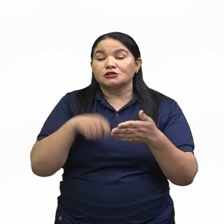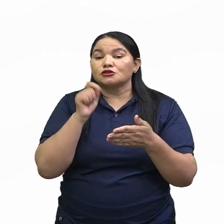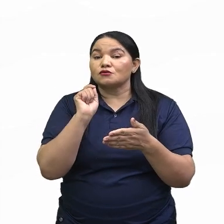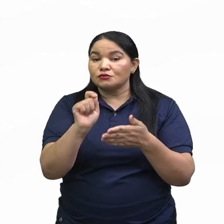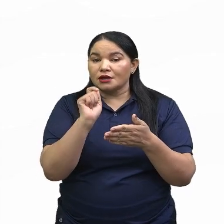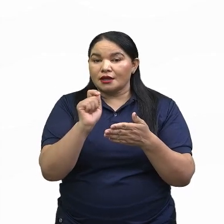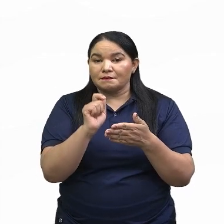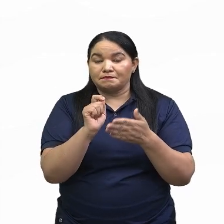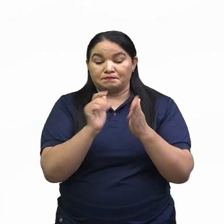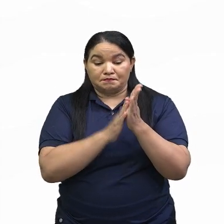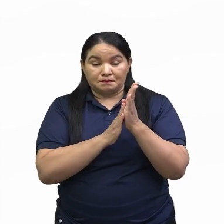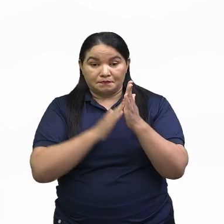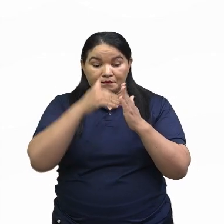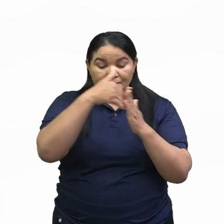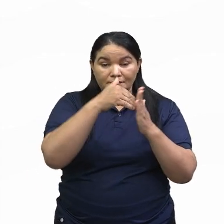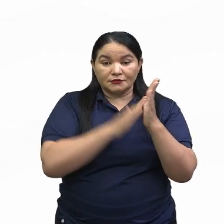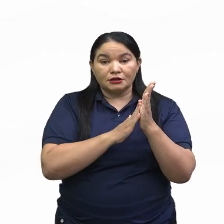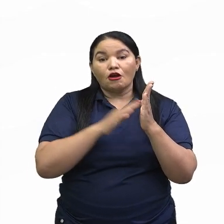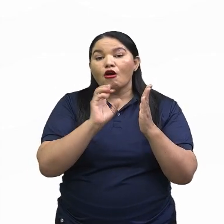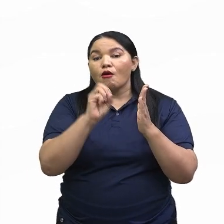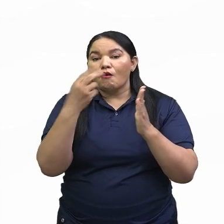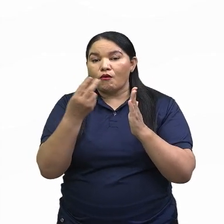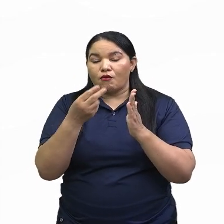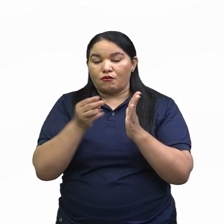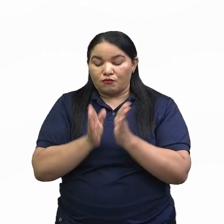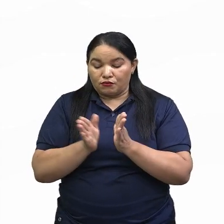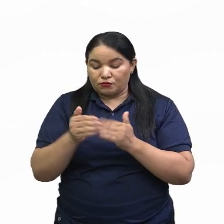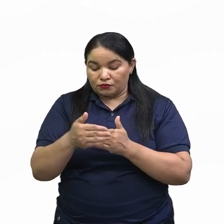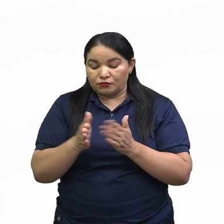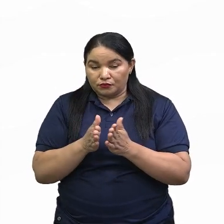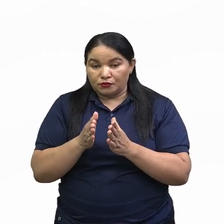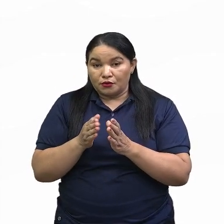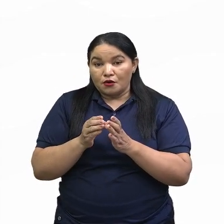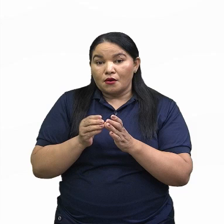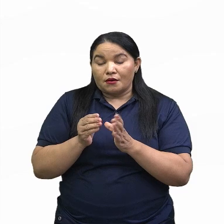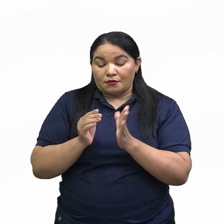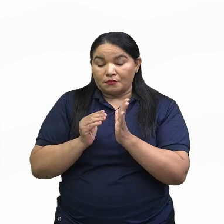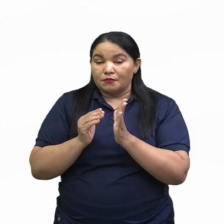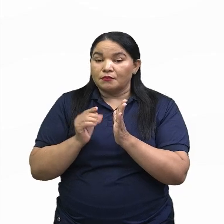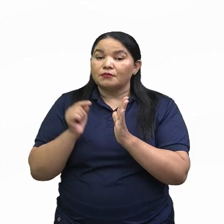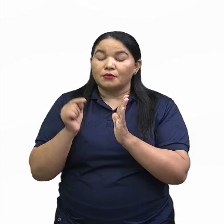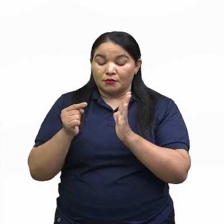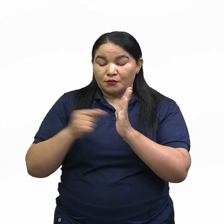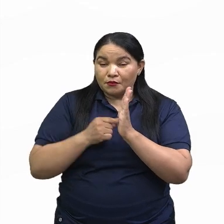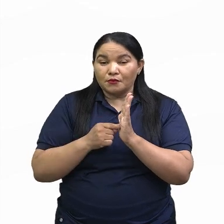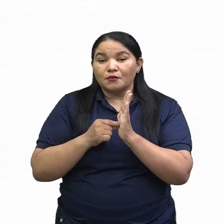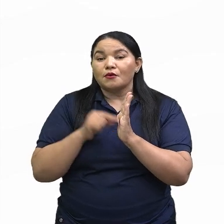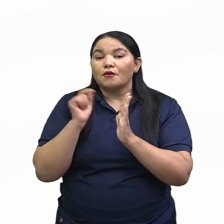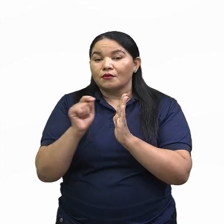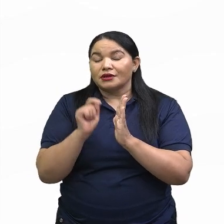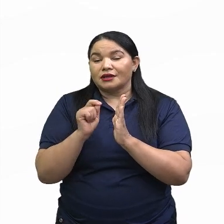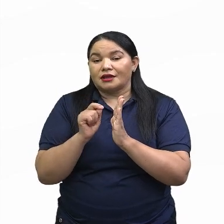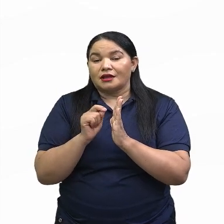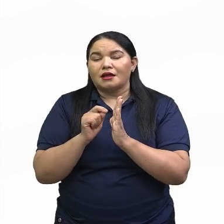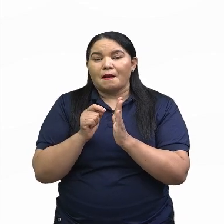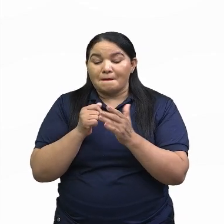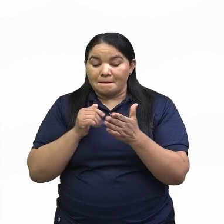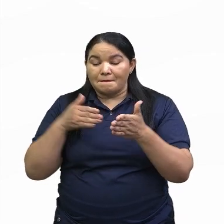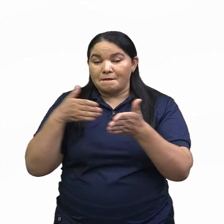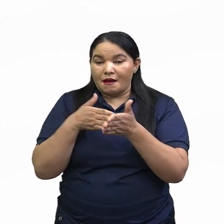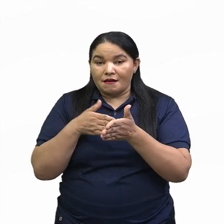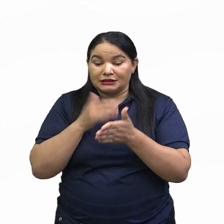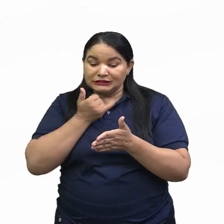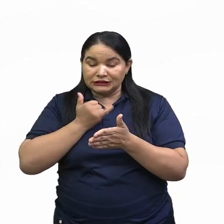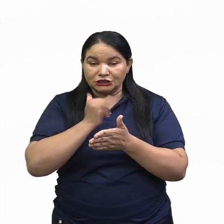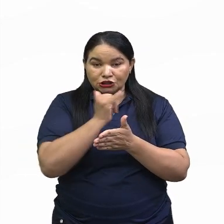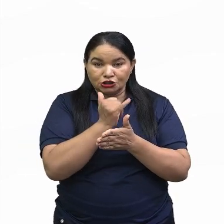as chaves ou os interruptores, cuja função é parar o